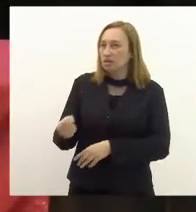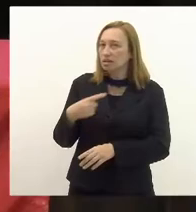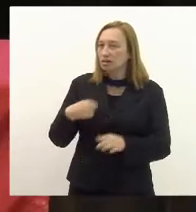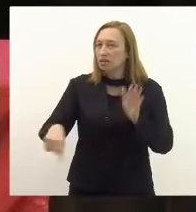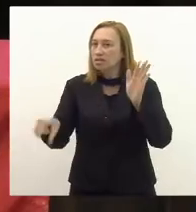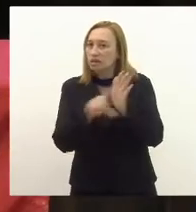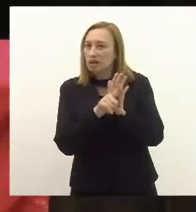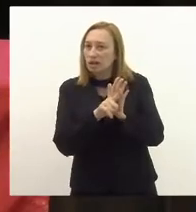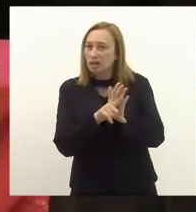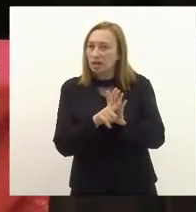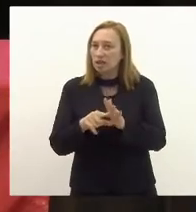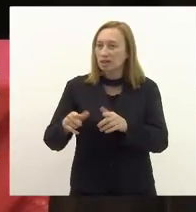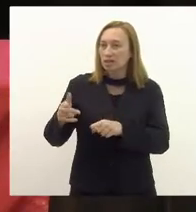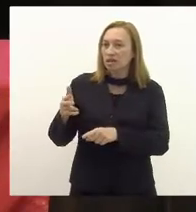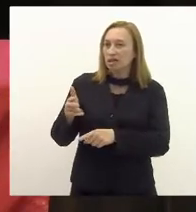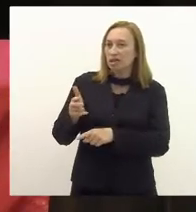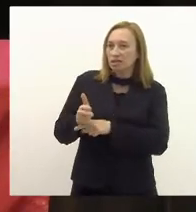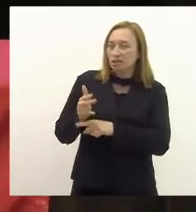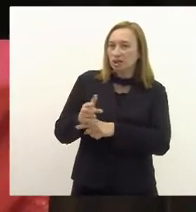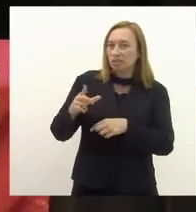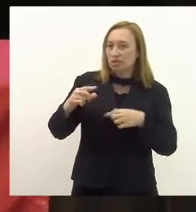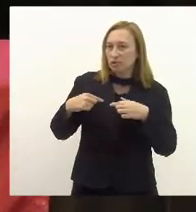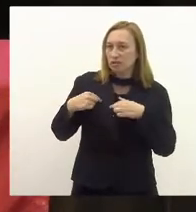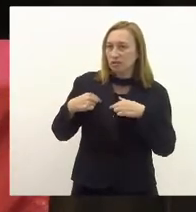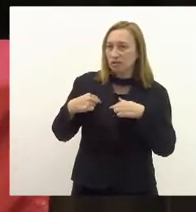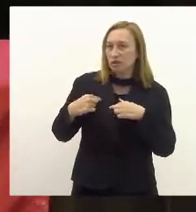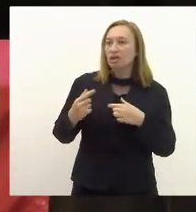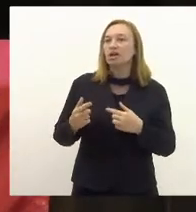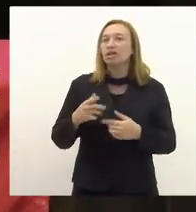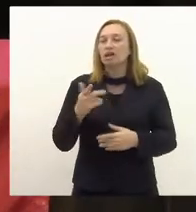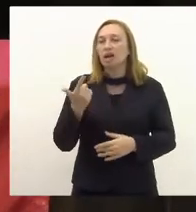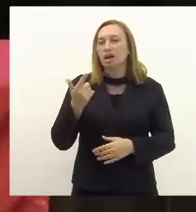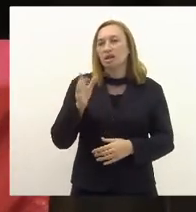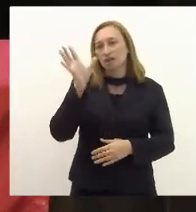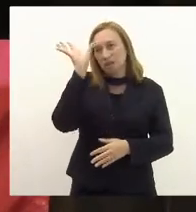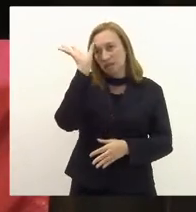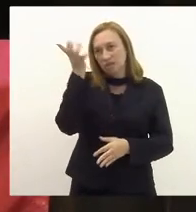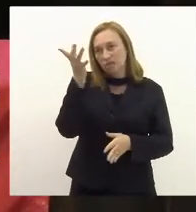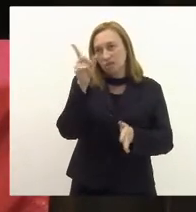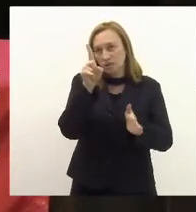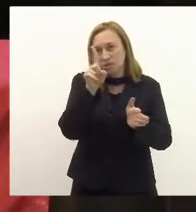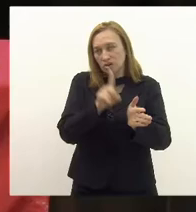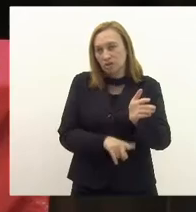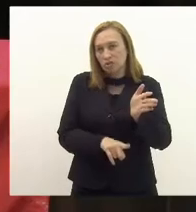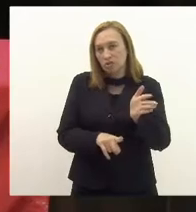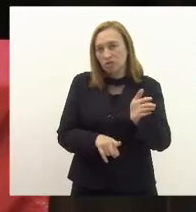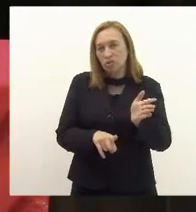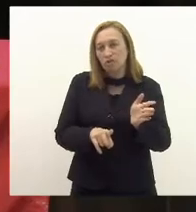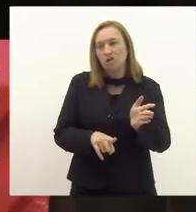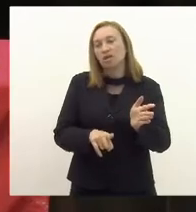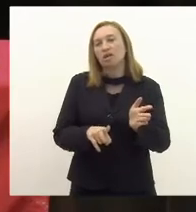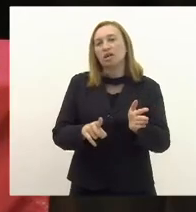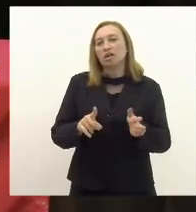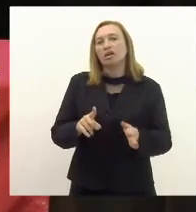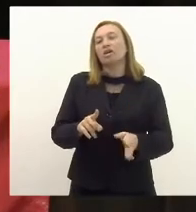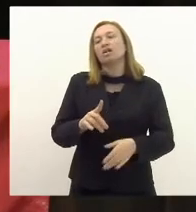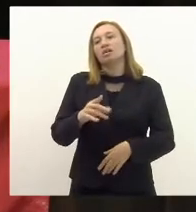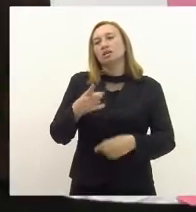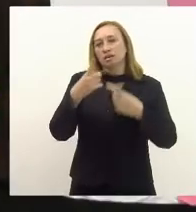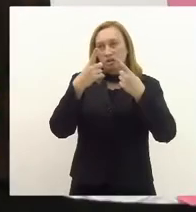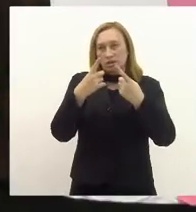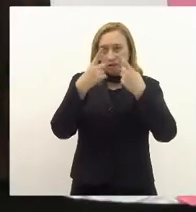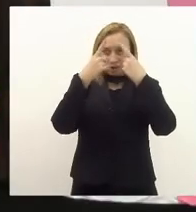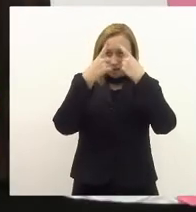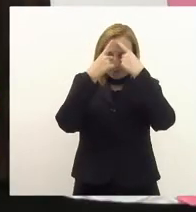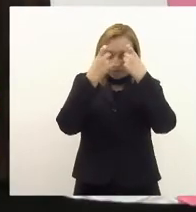de câmera nos uniformes, que é algo que reduz a violência contra os policiais e a partir das